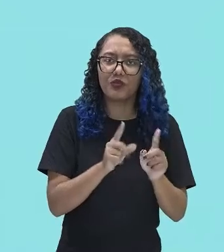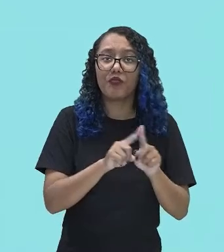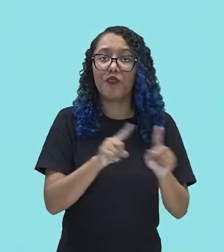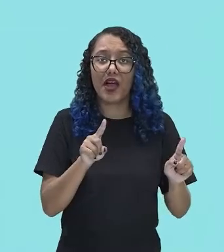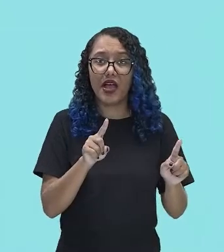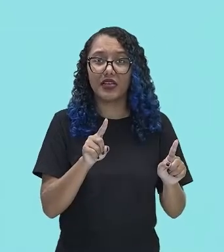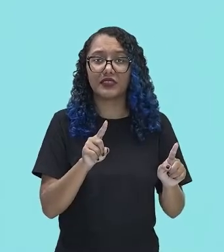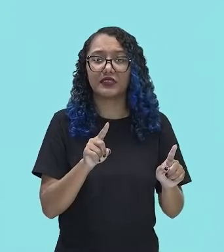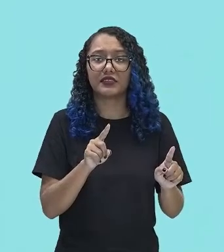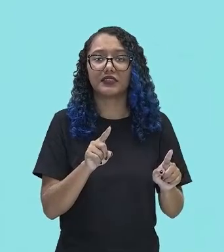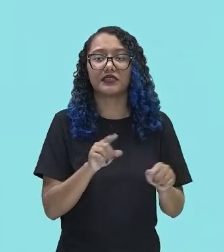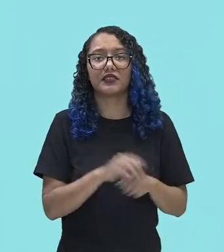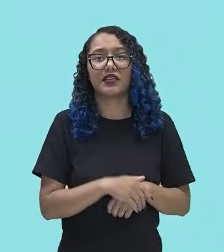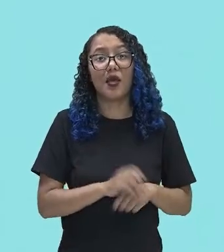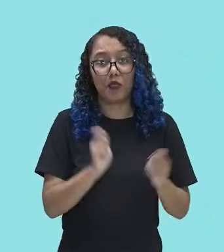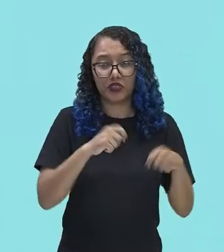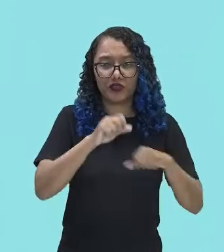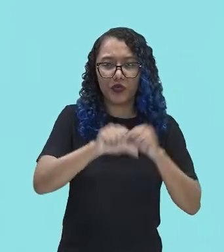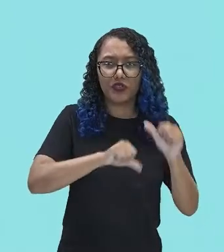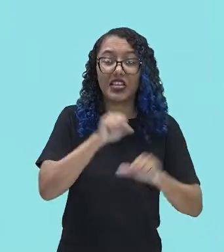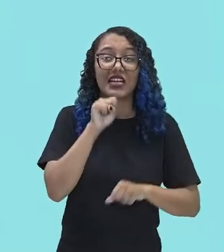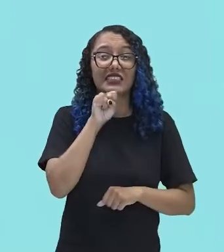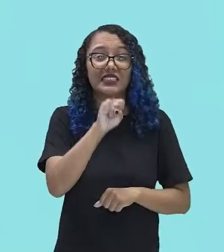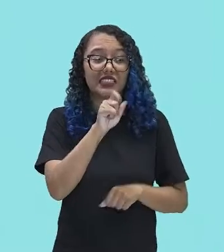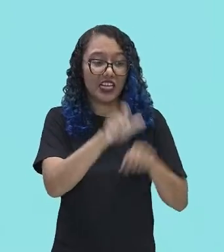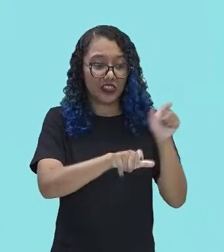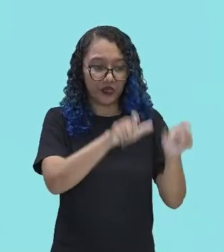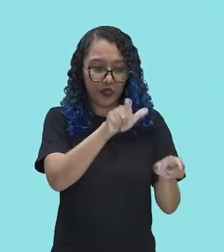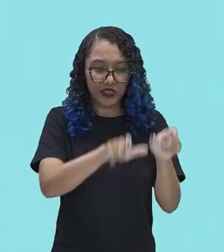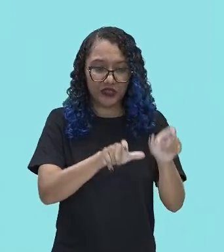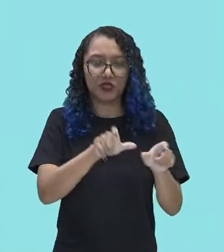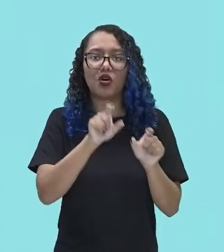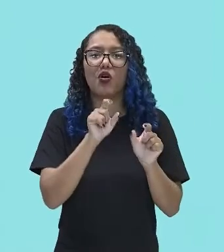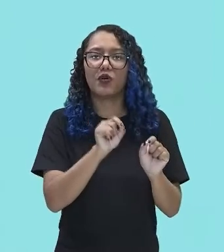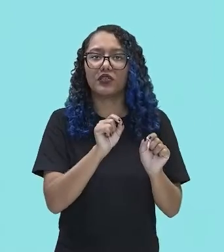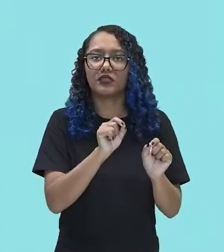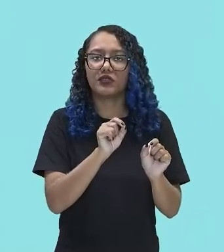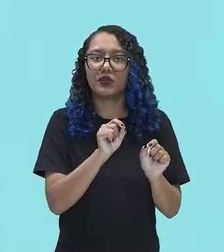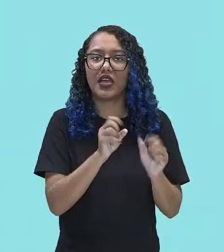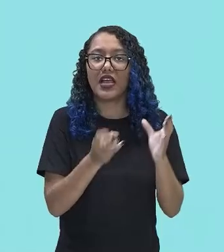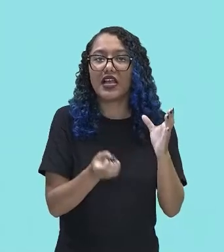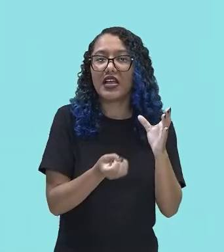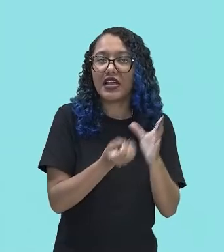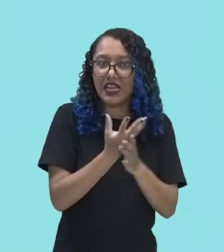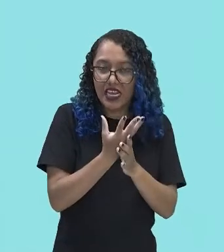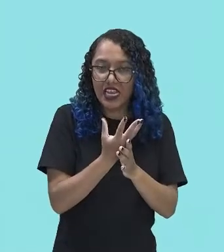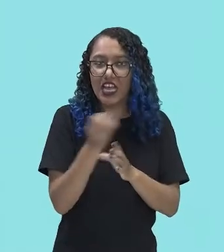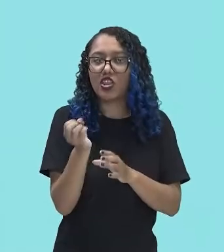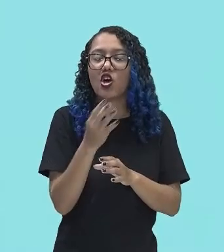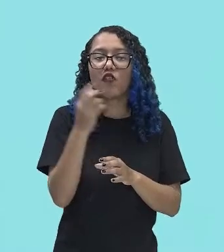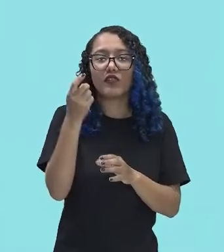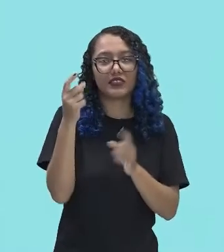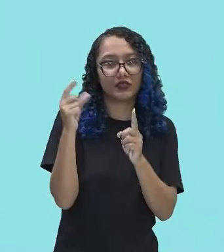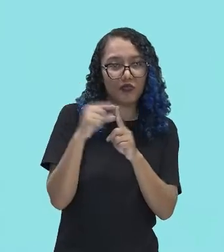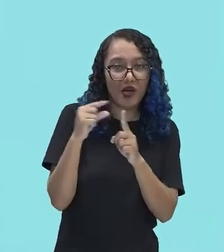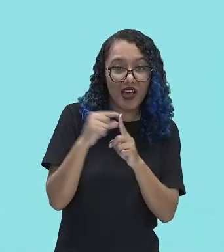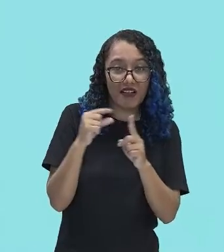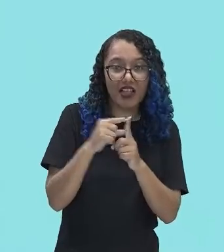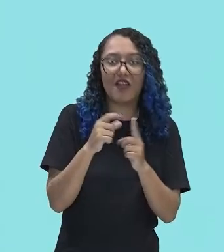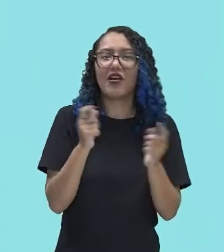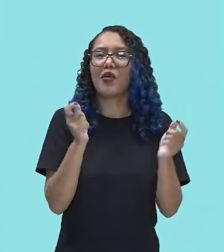falantes dessa língua, né, façam outras palavras, outros significados que caiam no uso e aí há